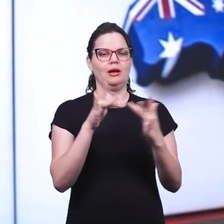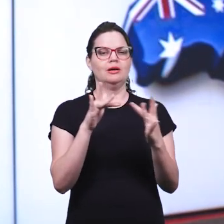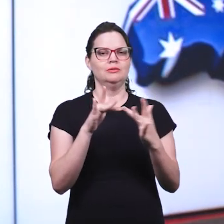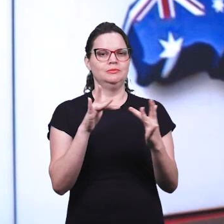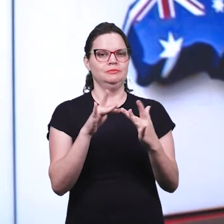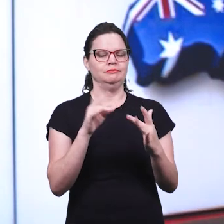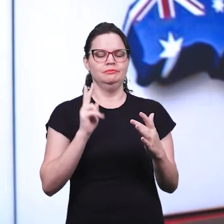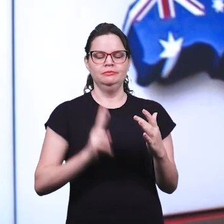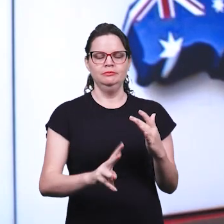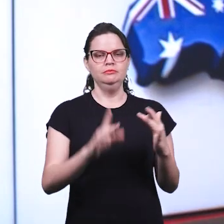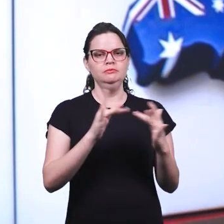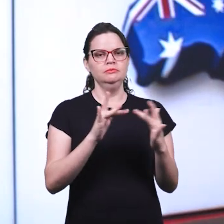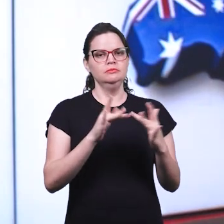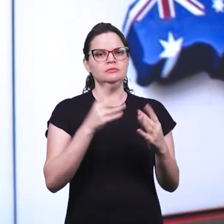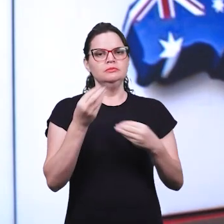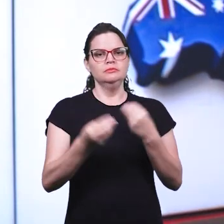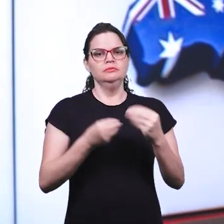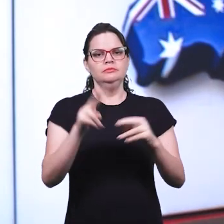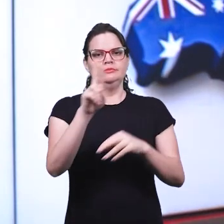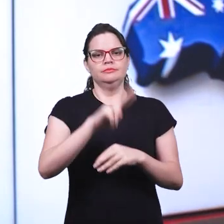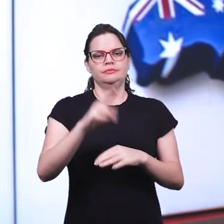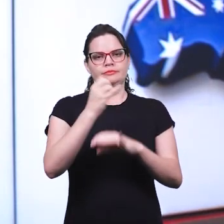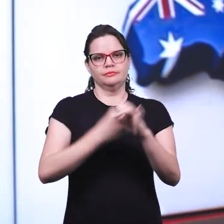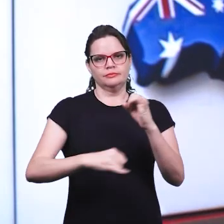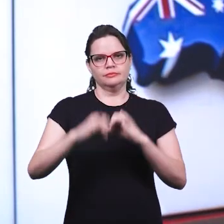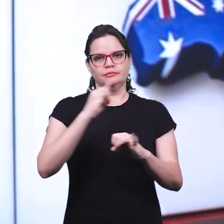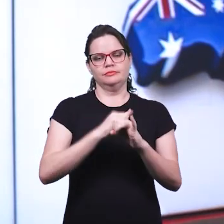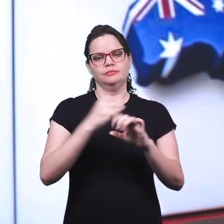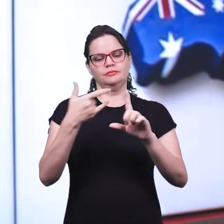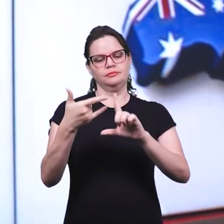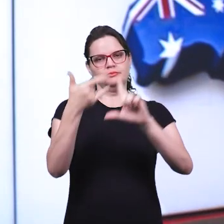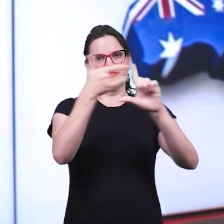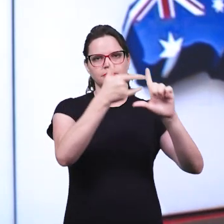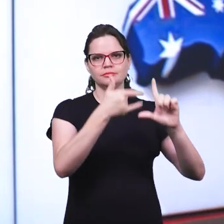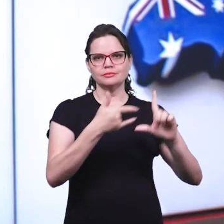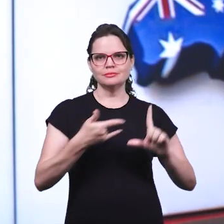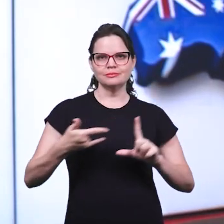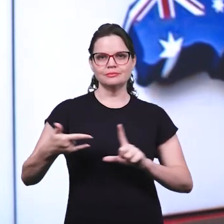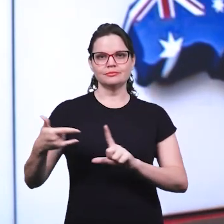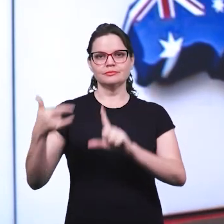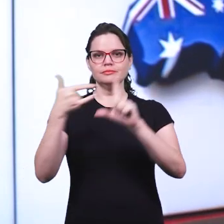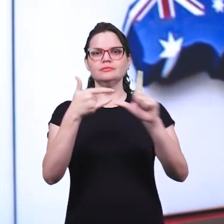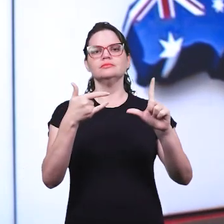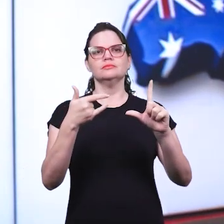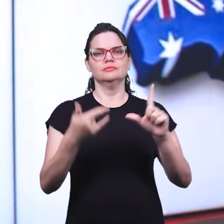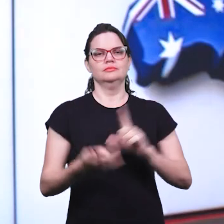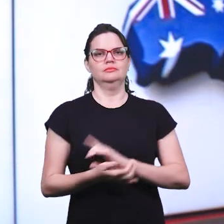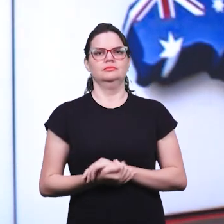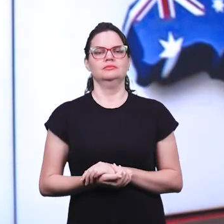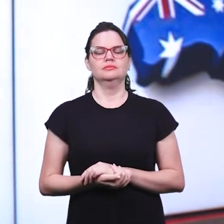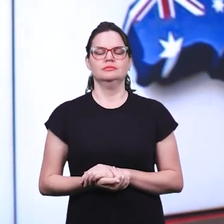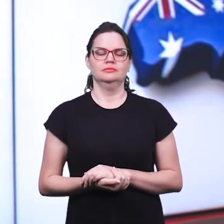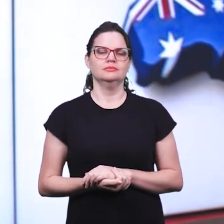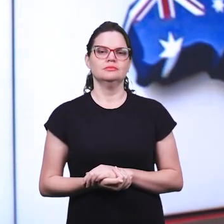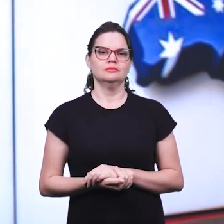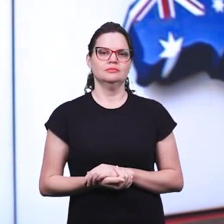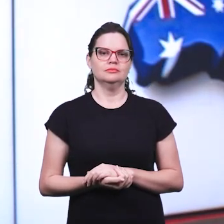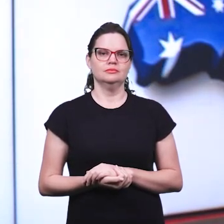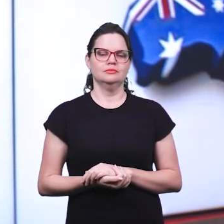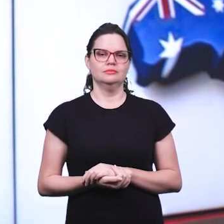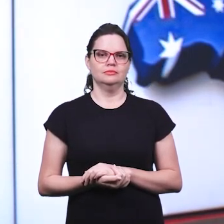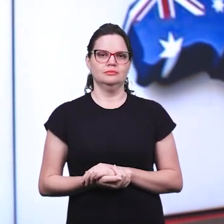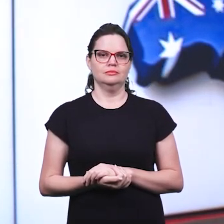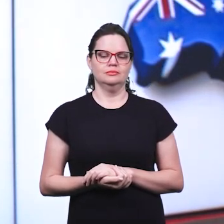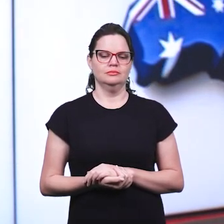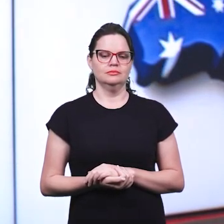constante através da internet, através de programas de conferências que